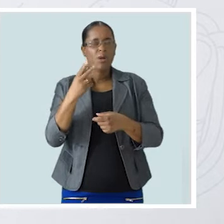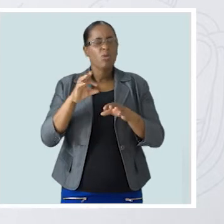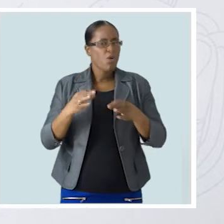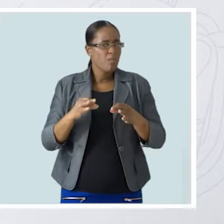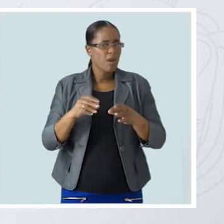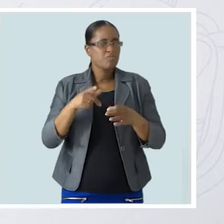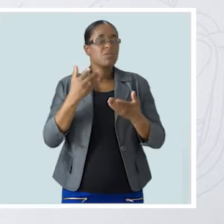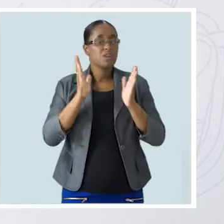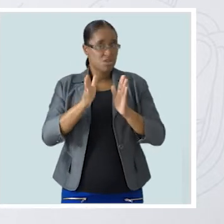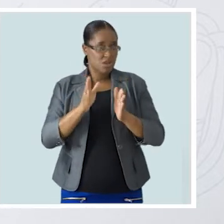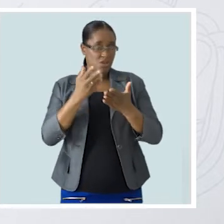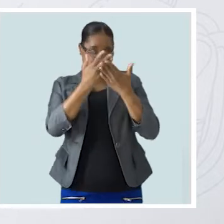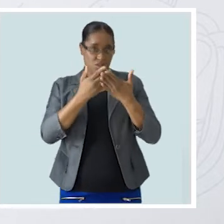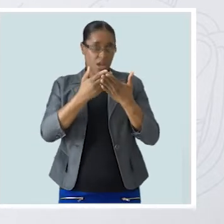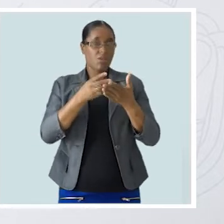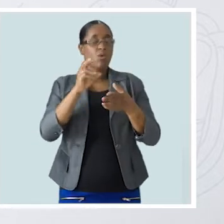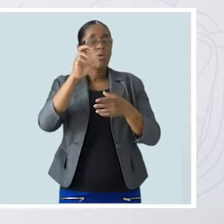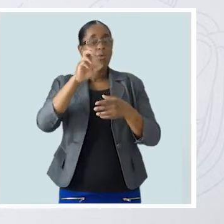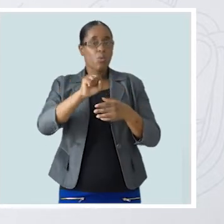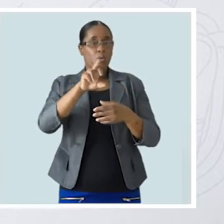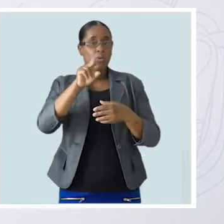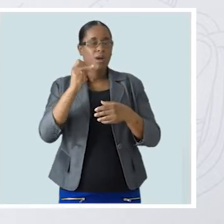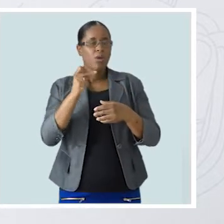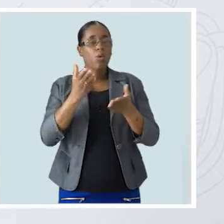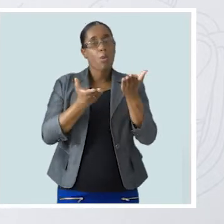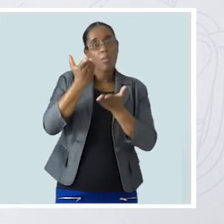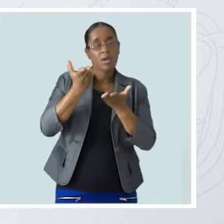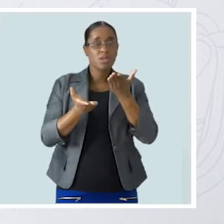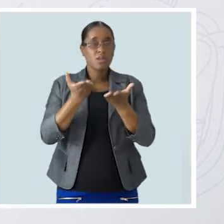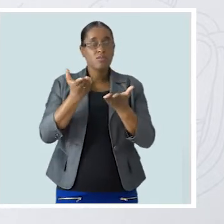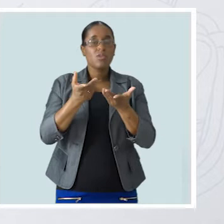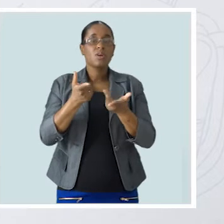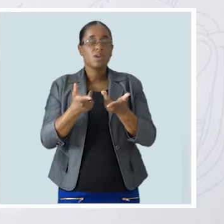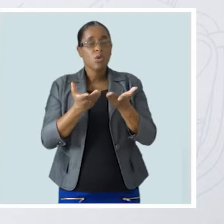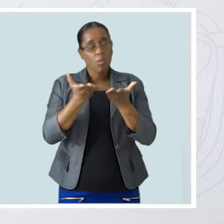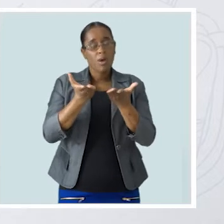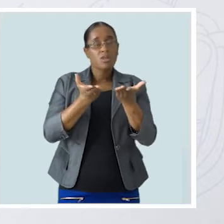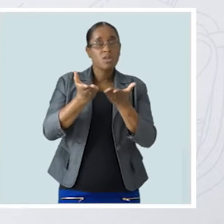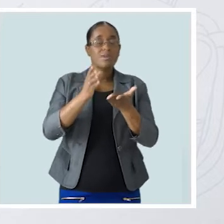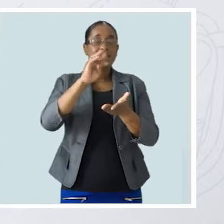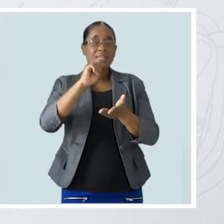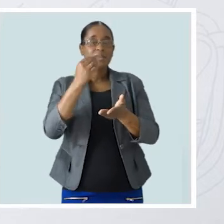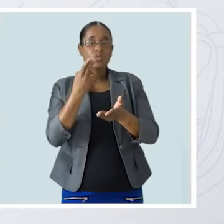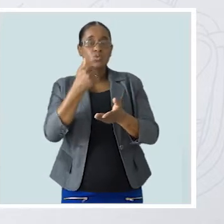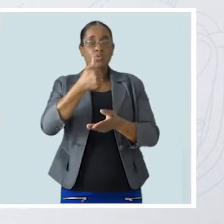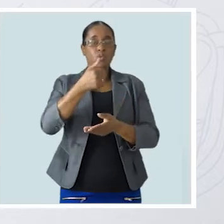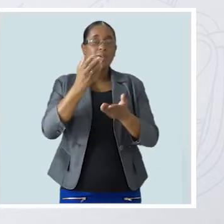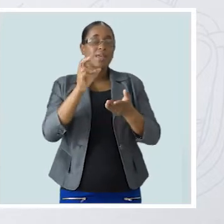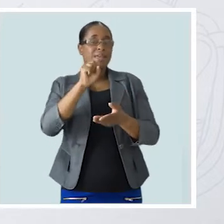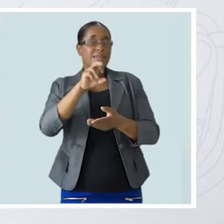comparativo e o grau superlativo. Muito bem. Vamos ver um exemplo